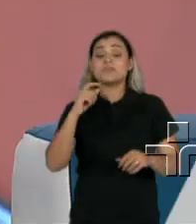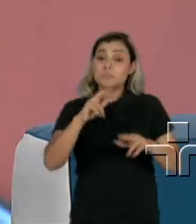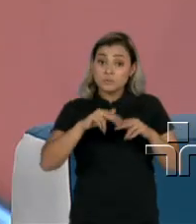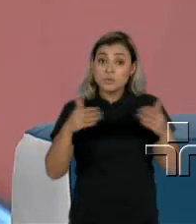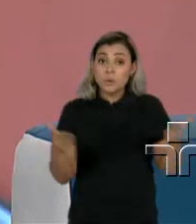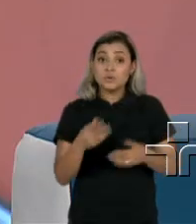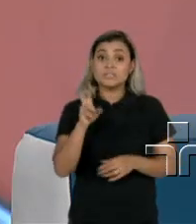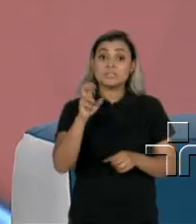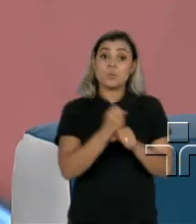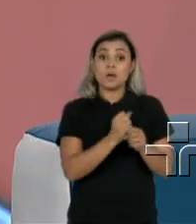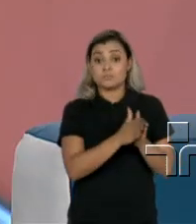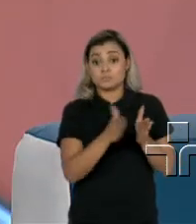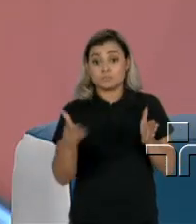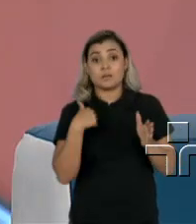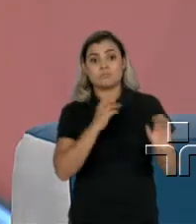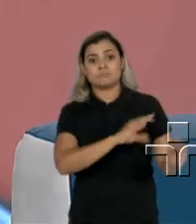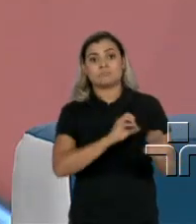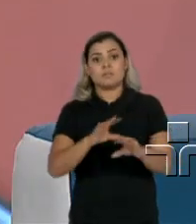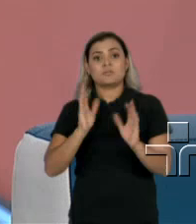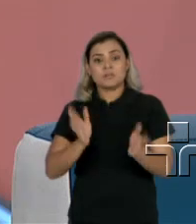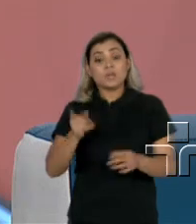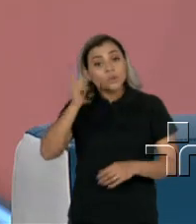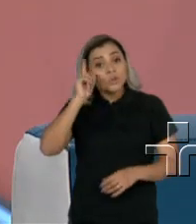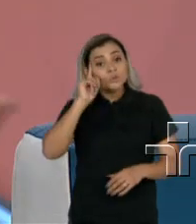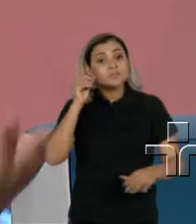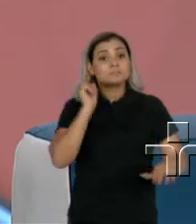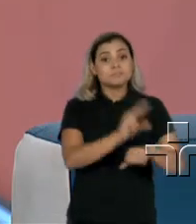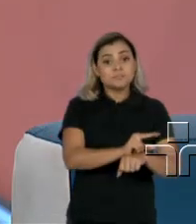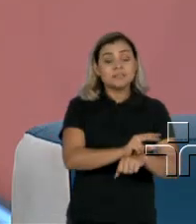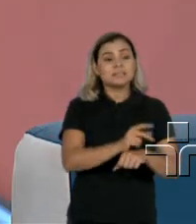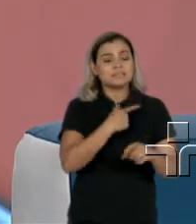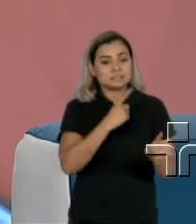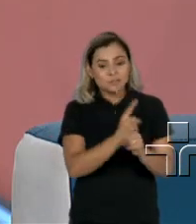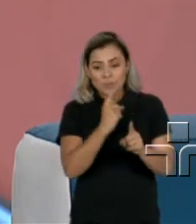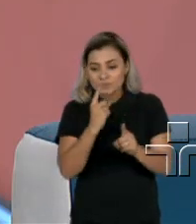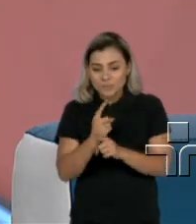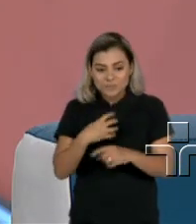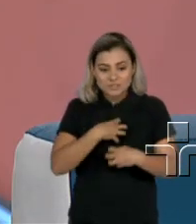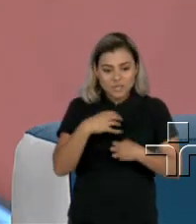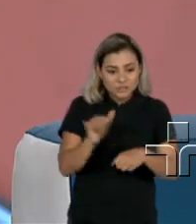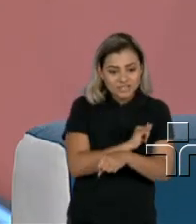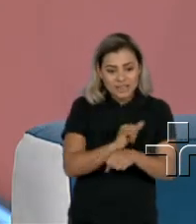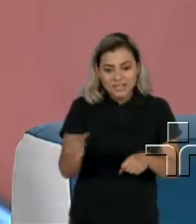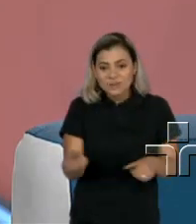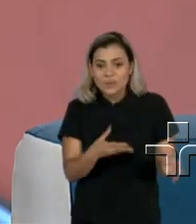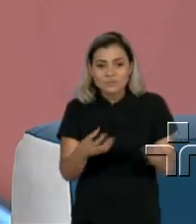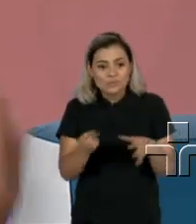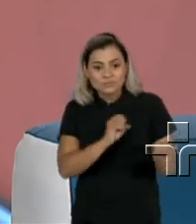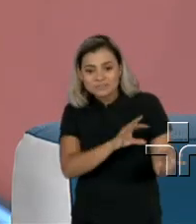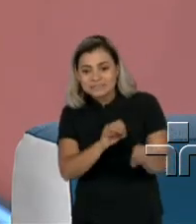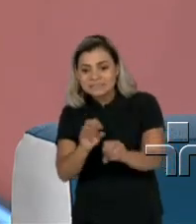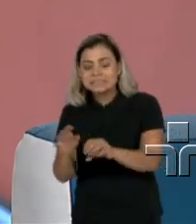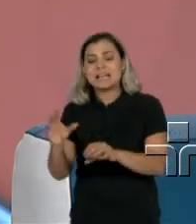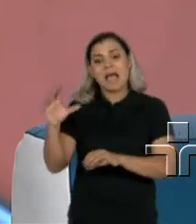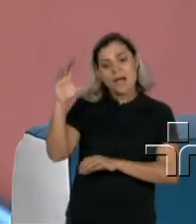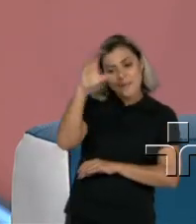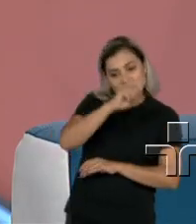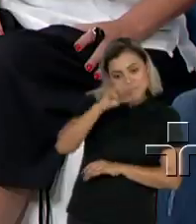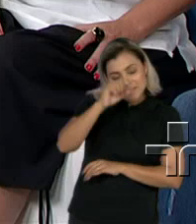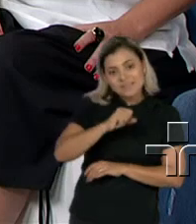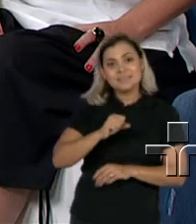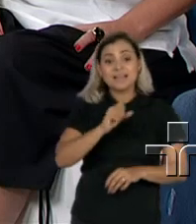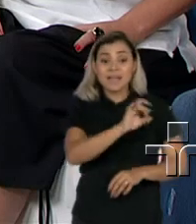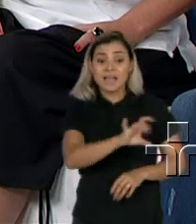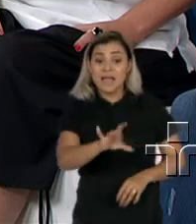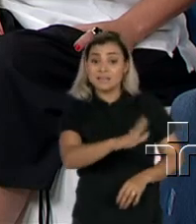25 anos então cada dia que você entra na sala de aula é você descobre uma um jeito novo de ensinar um jeito novo de aprender para